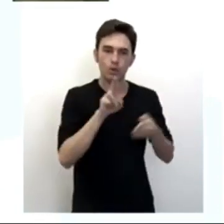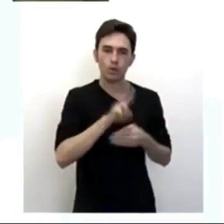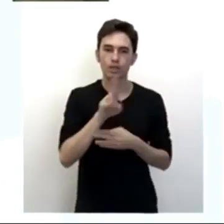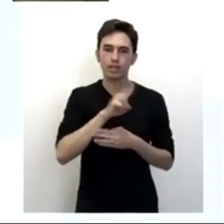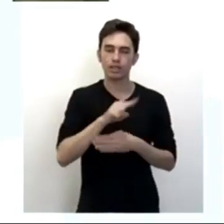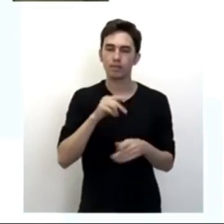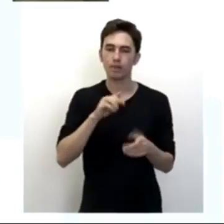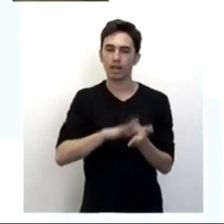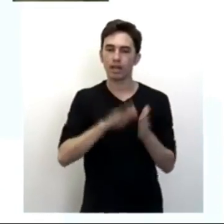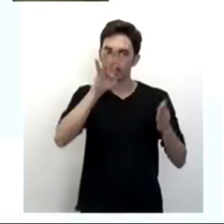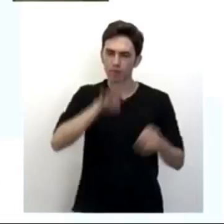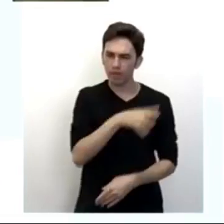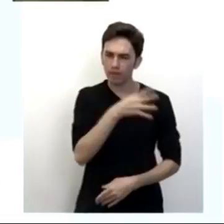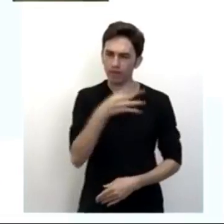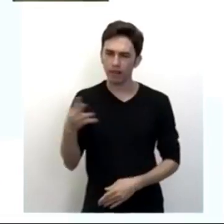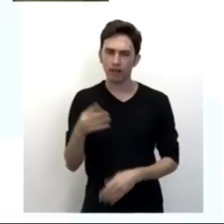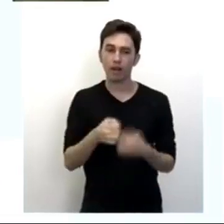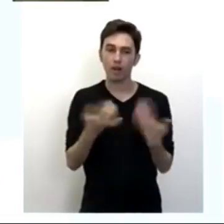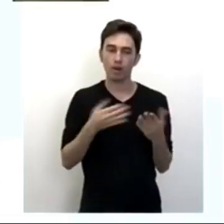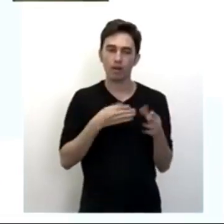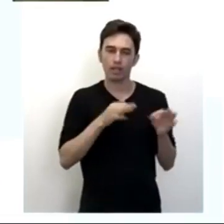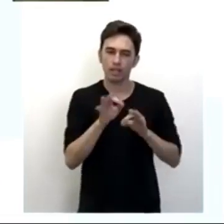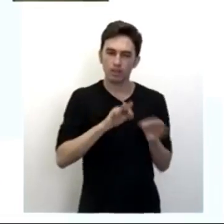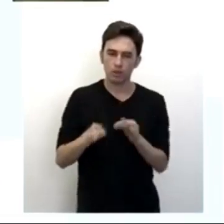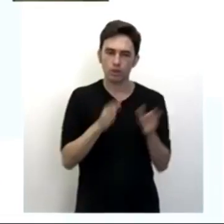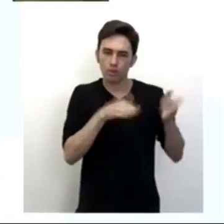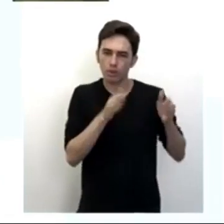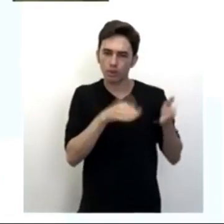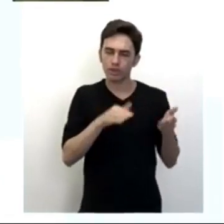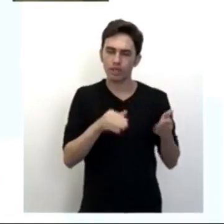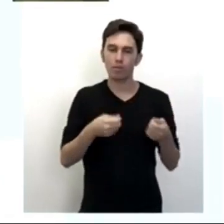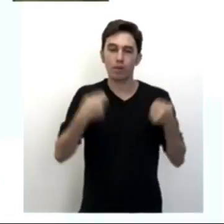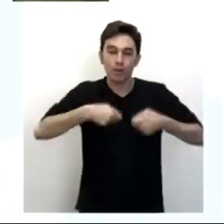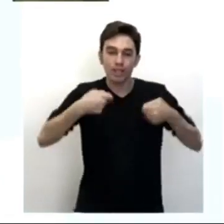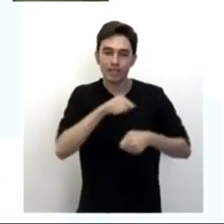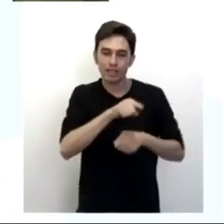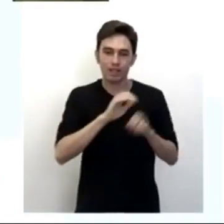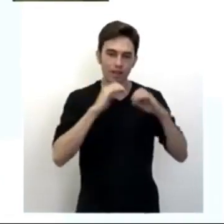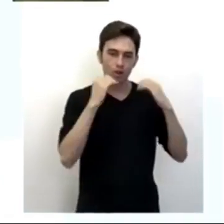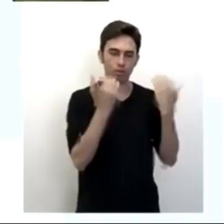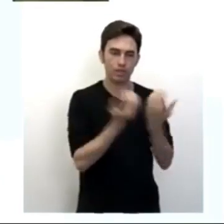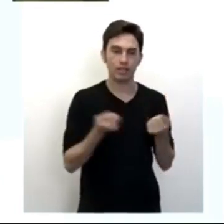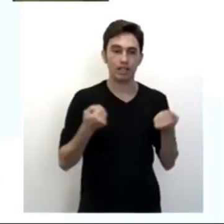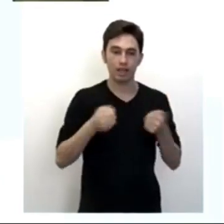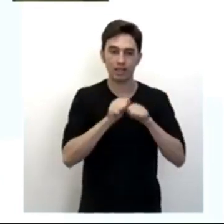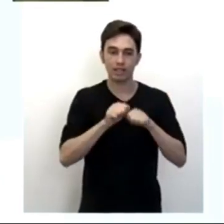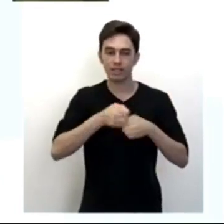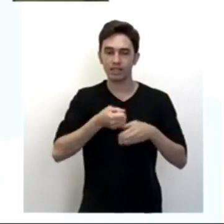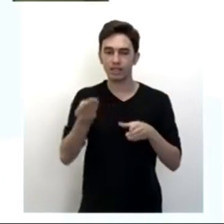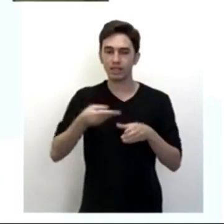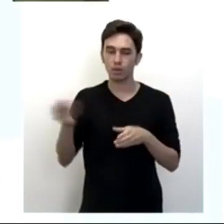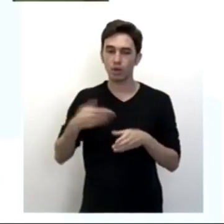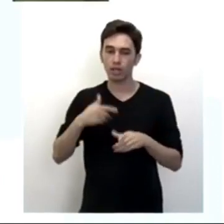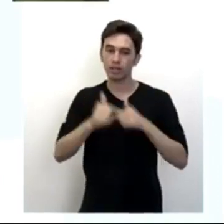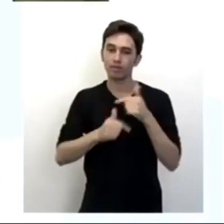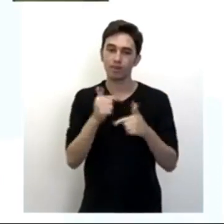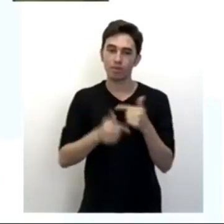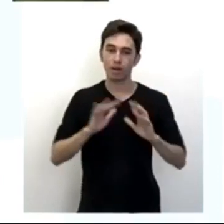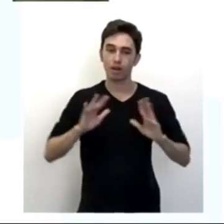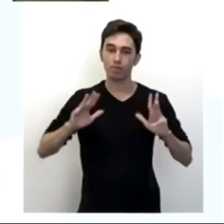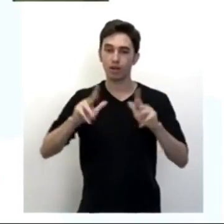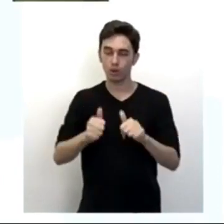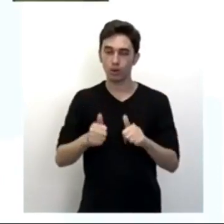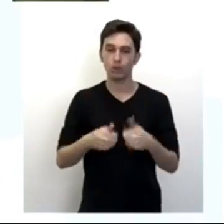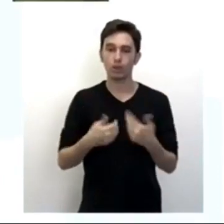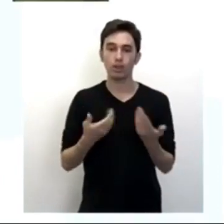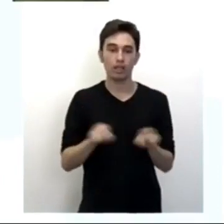distribuir o trabalho para todos aqueles hábeis a realizar o trabalho e garantiria a subsistência a todos. A